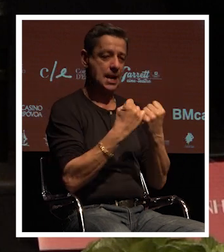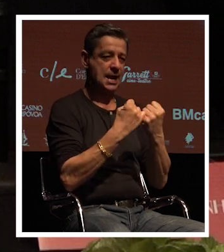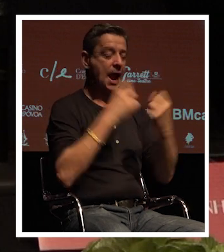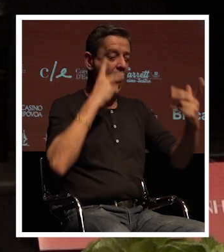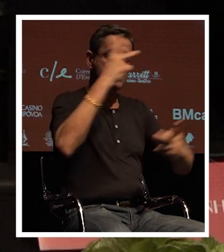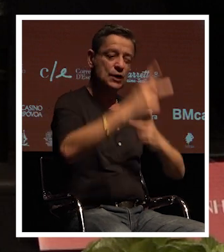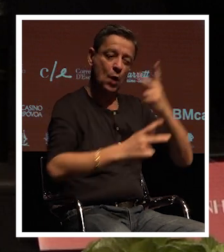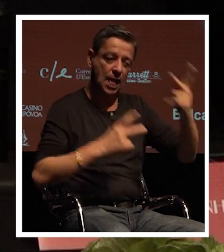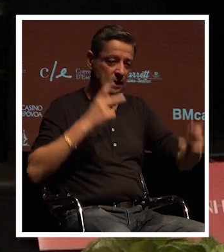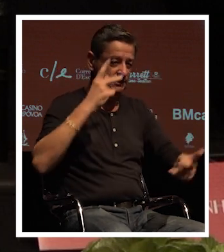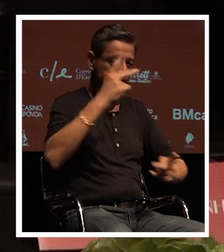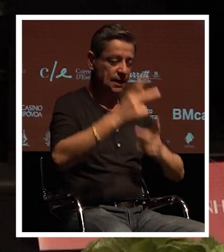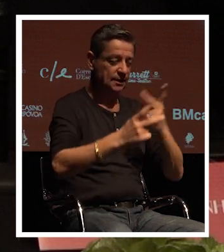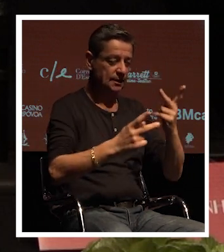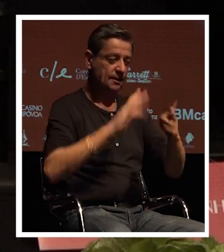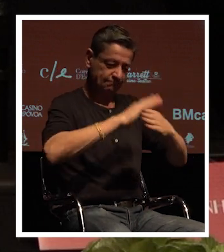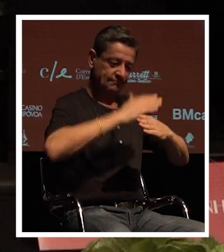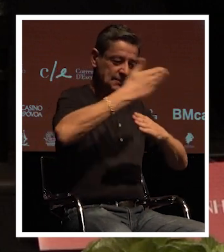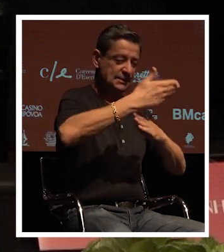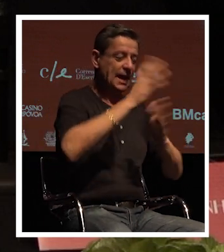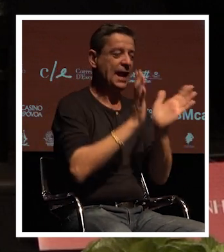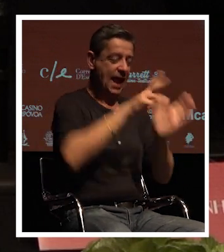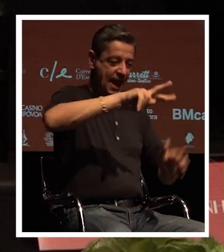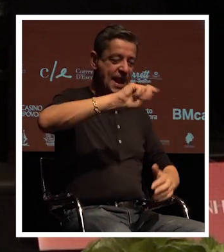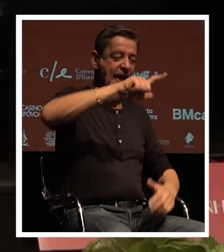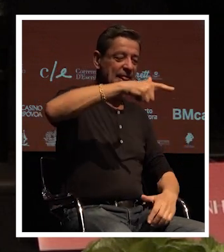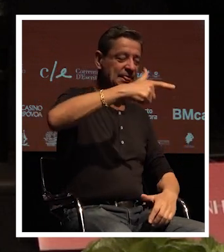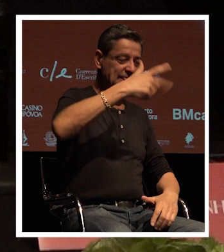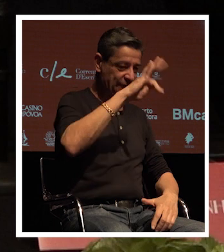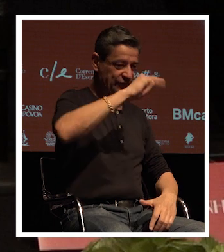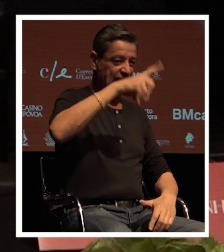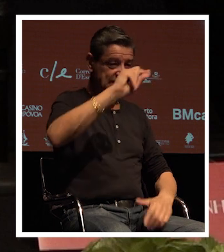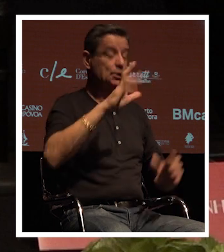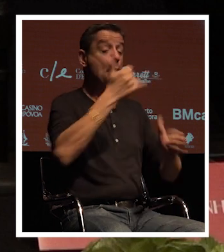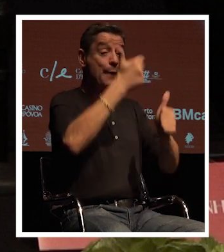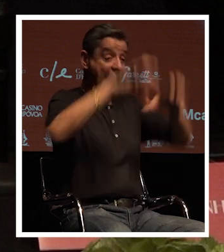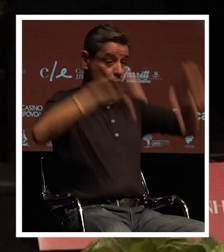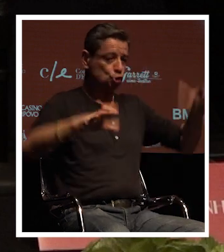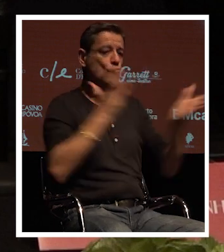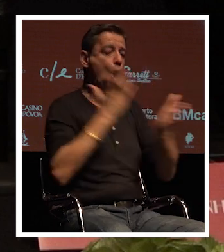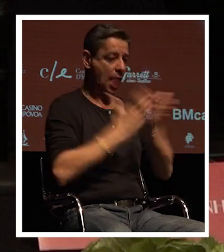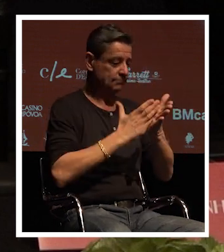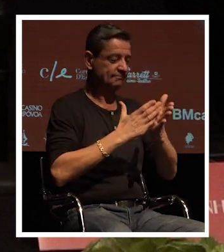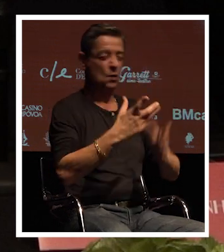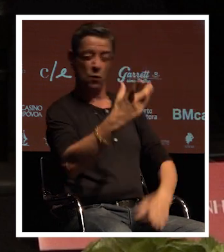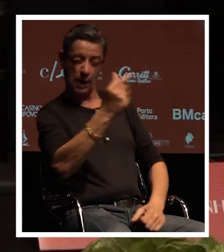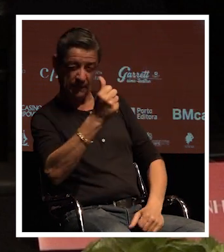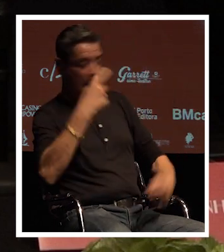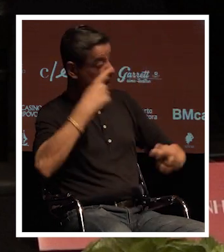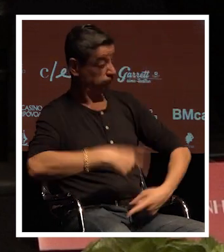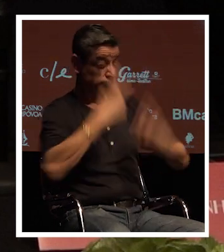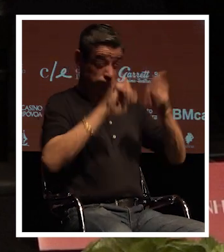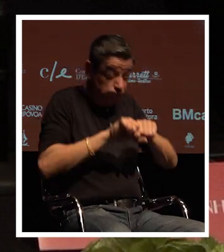violência ass sola na consola na Netflix nos bairros na escola o capital larga